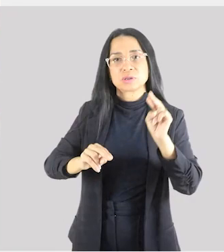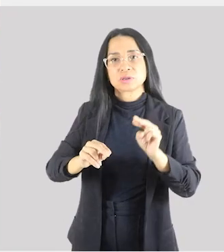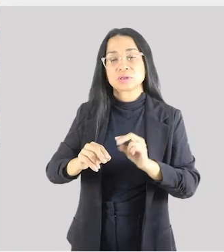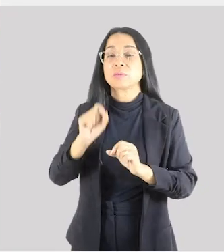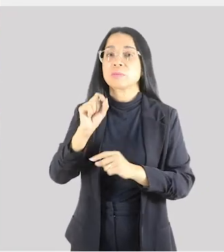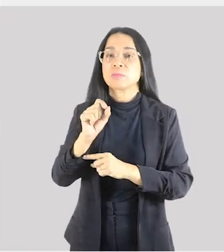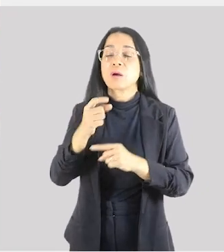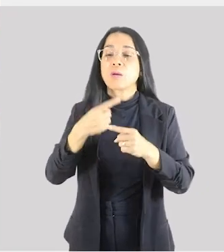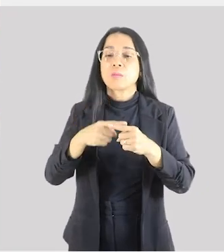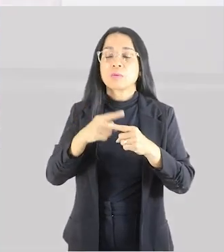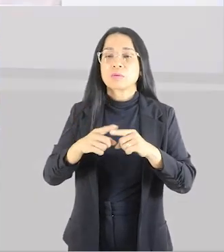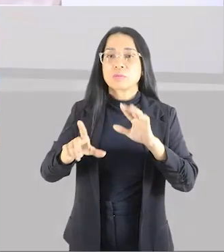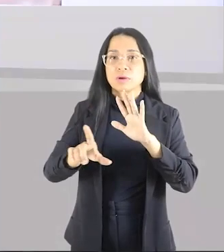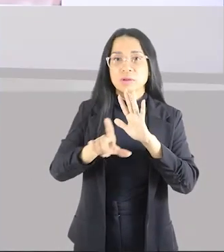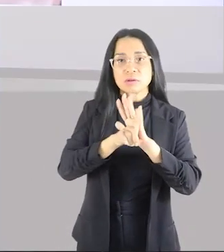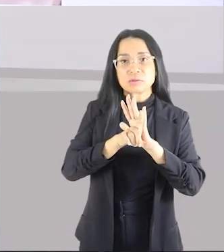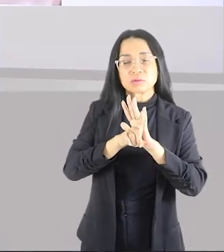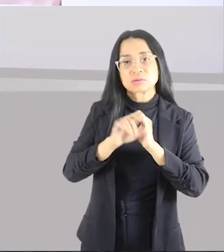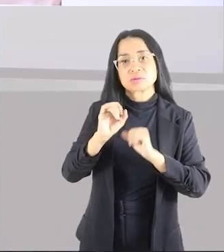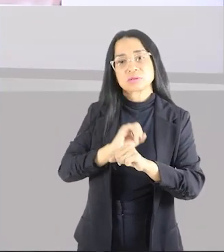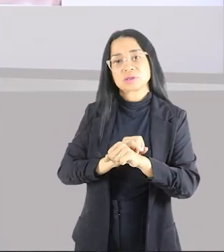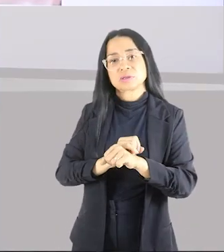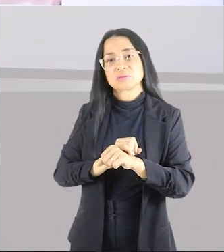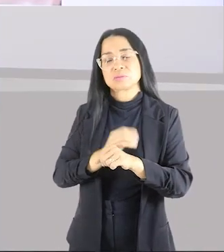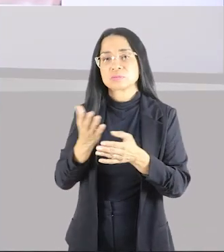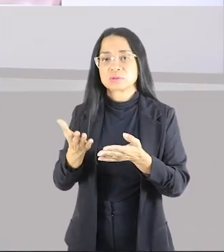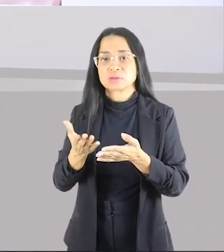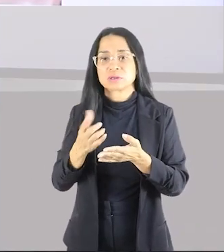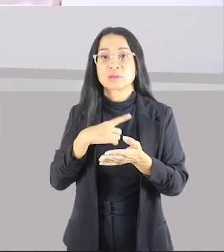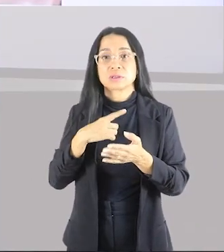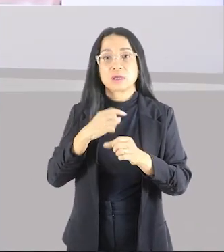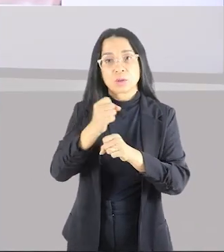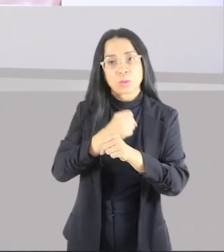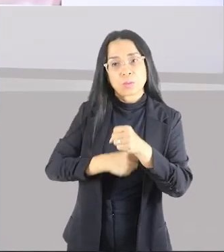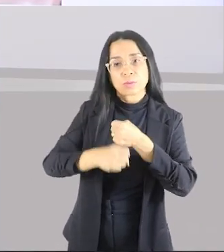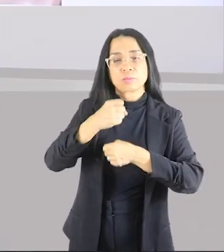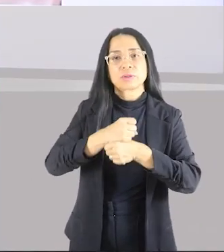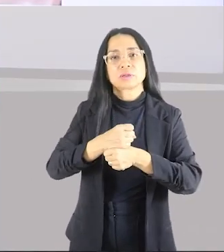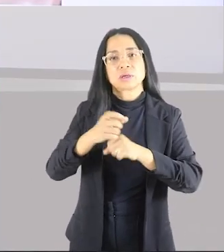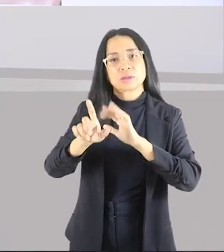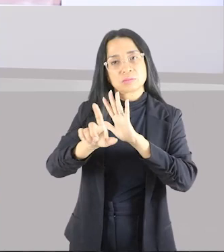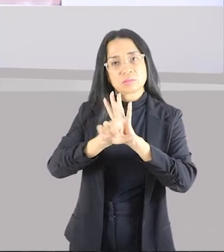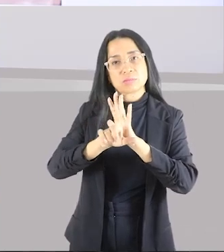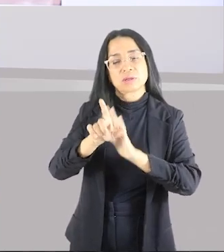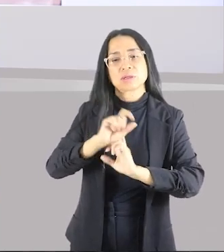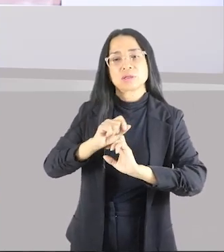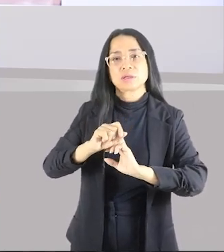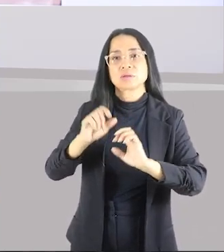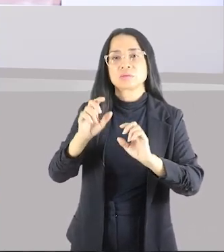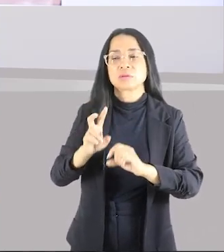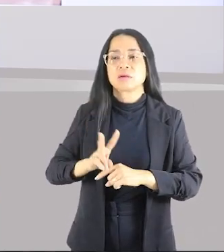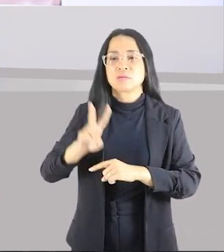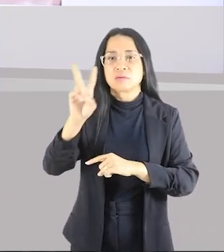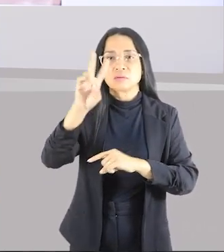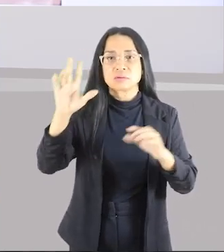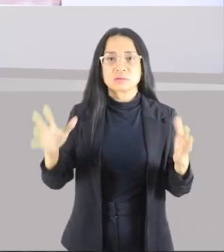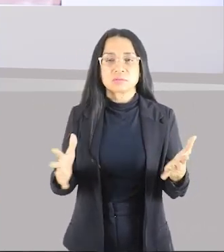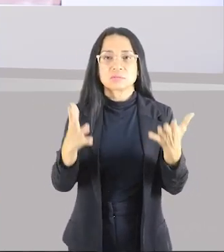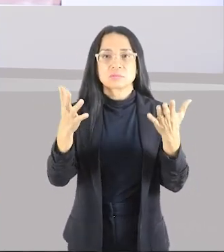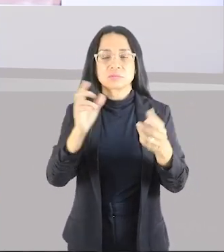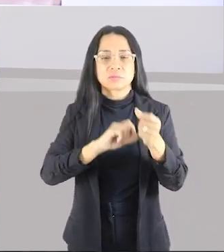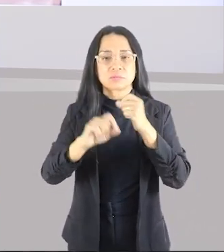ano passado, que ali trouxe como uma lei muito importante a valorização dessa festa. Ou